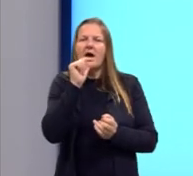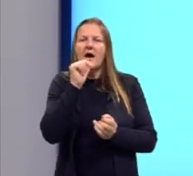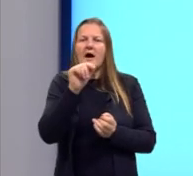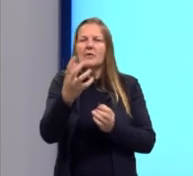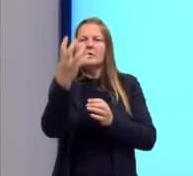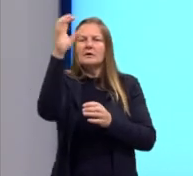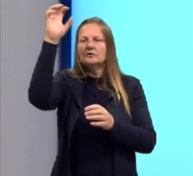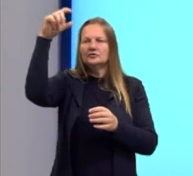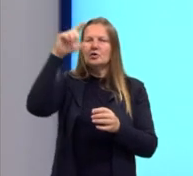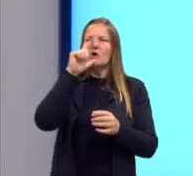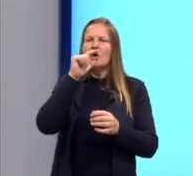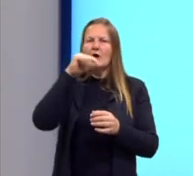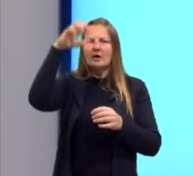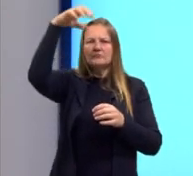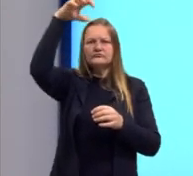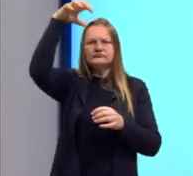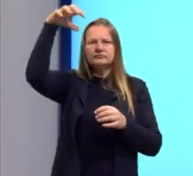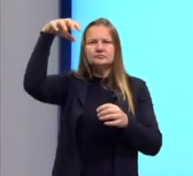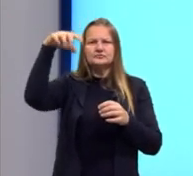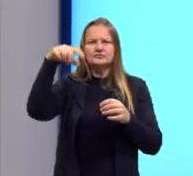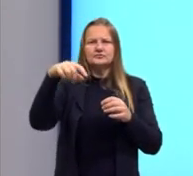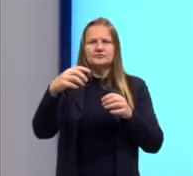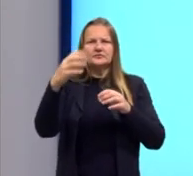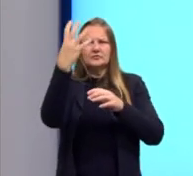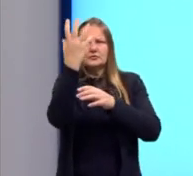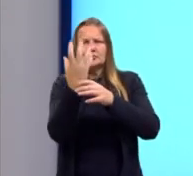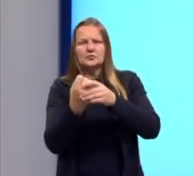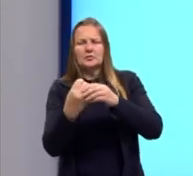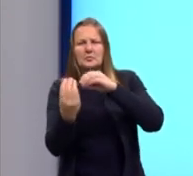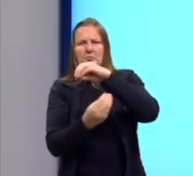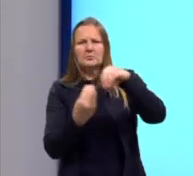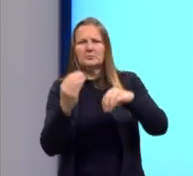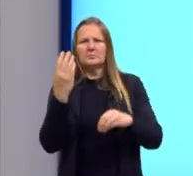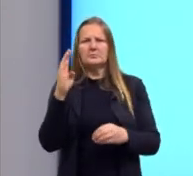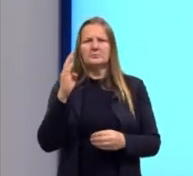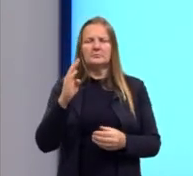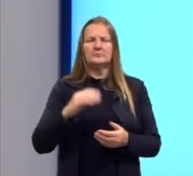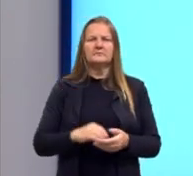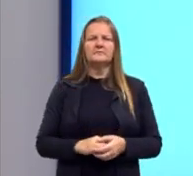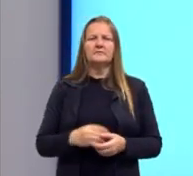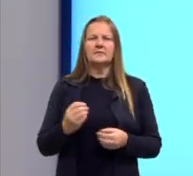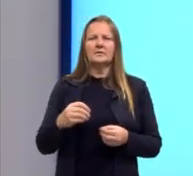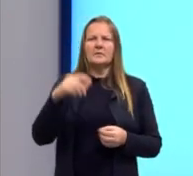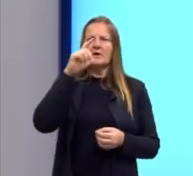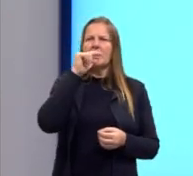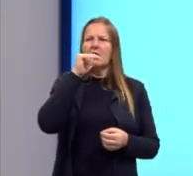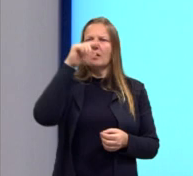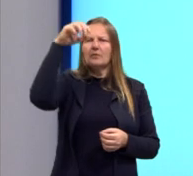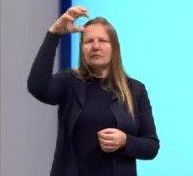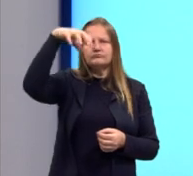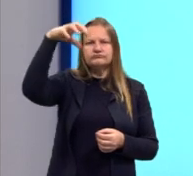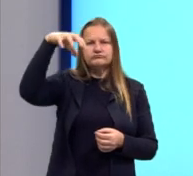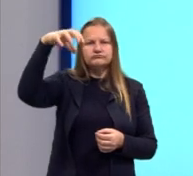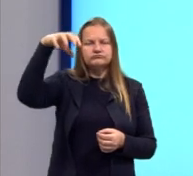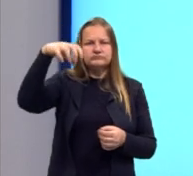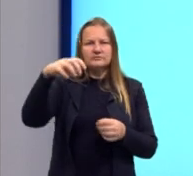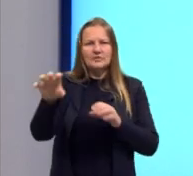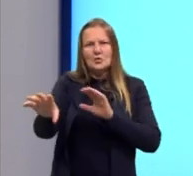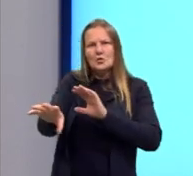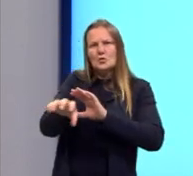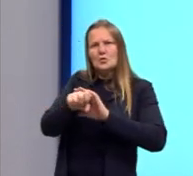da chuva então aqui ele já até mistura um pouquinho com biologia né onde se estuda essa questão do esgoto